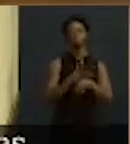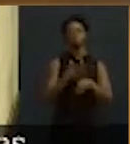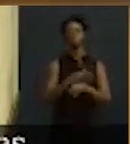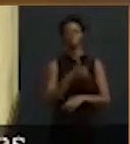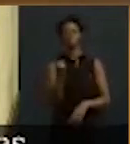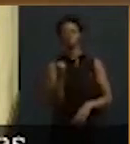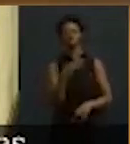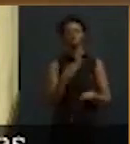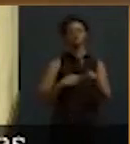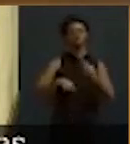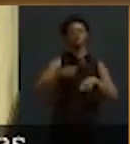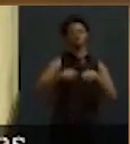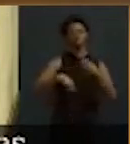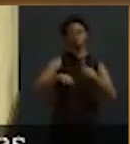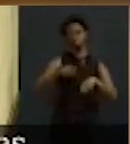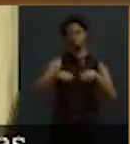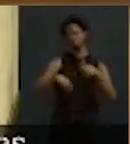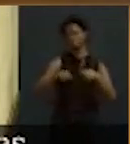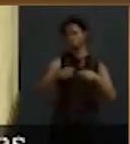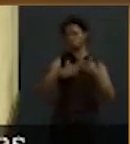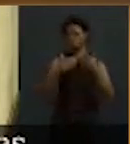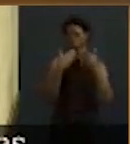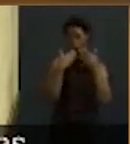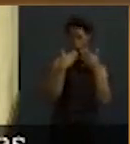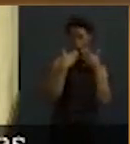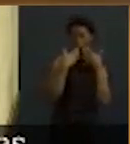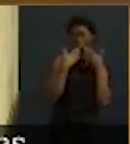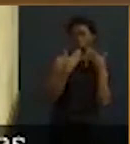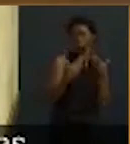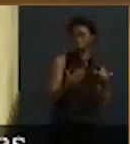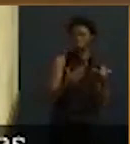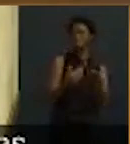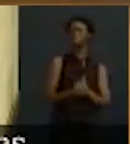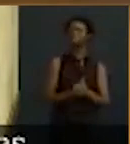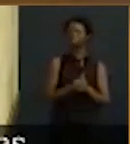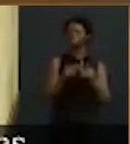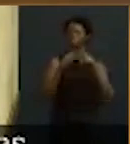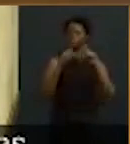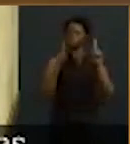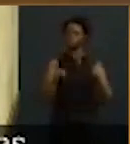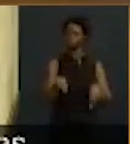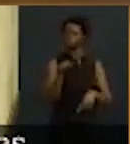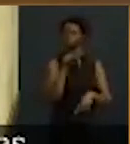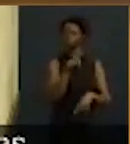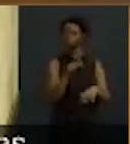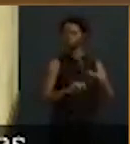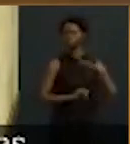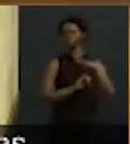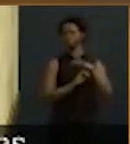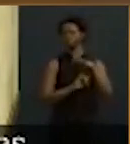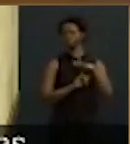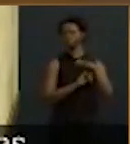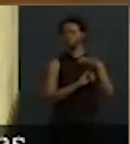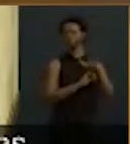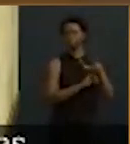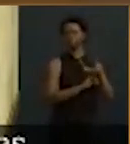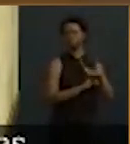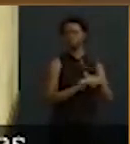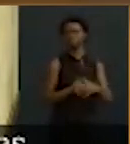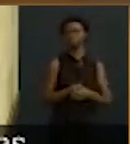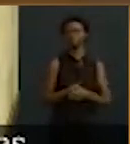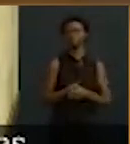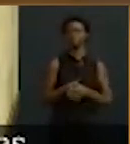práticas administrativas apresentadas pelos servidores da instituição, de modo